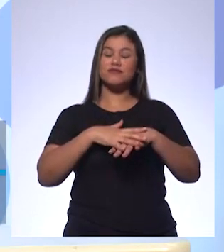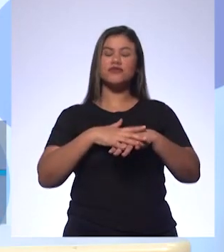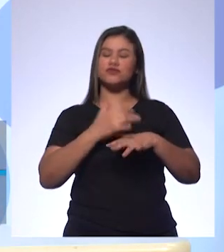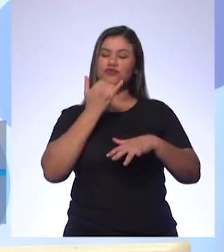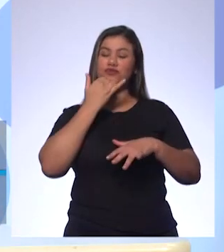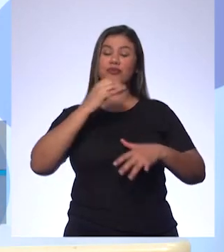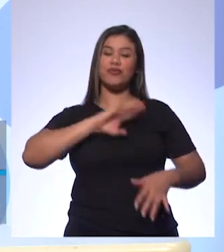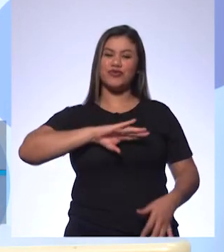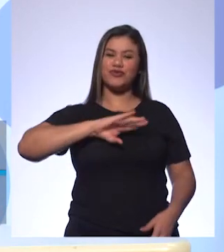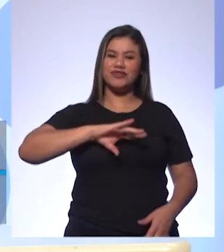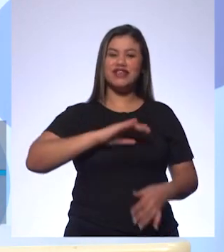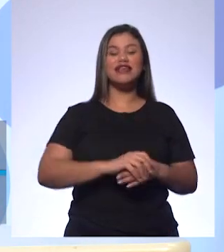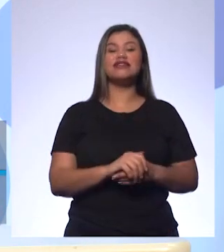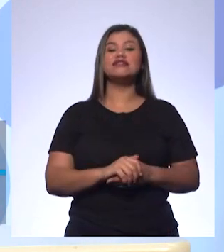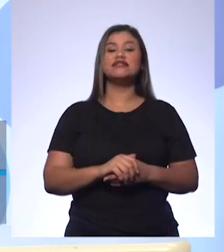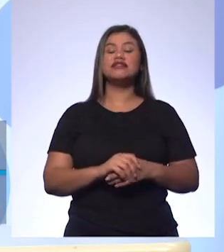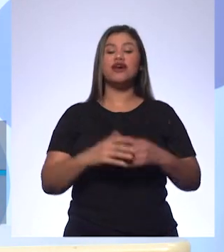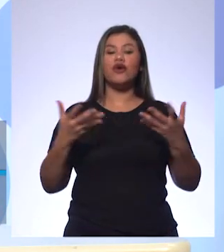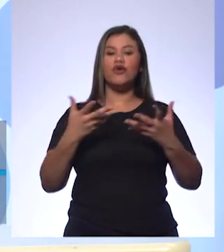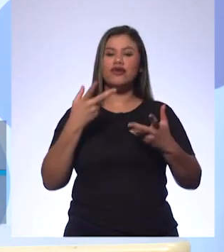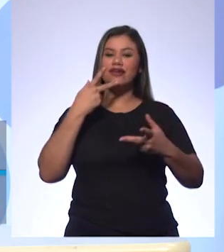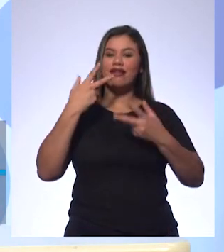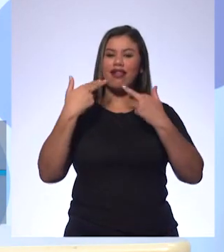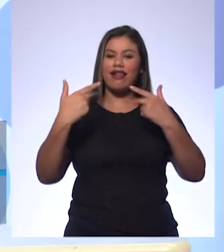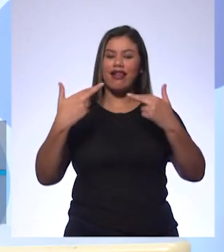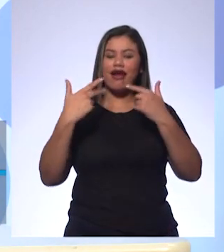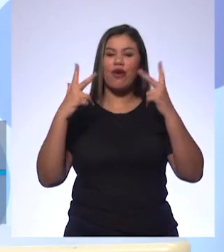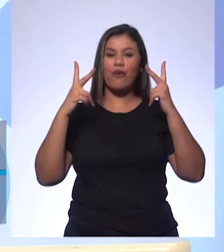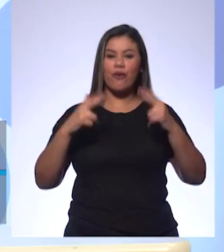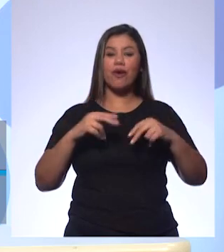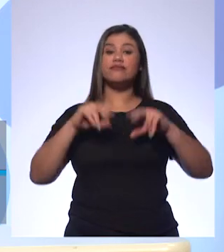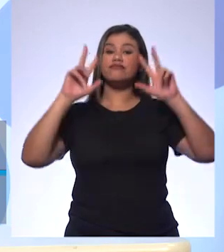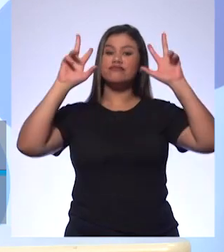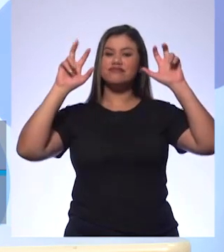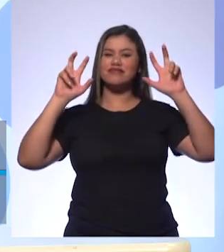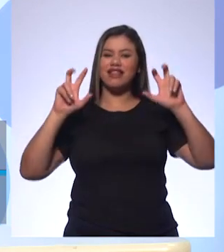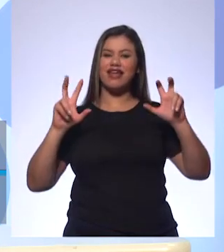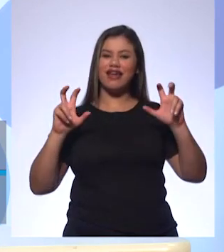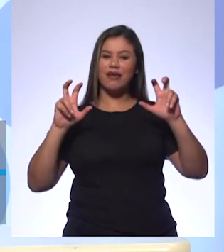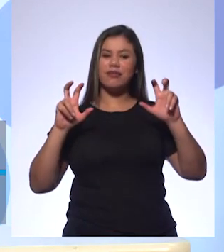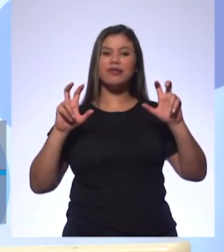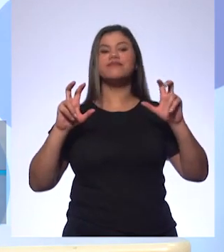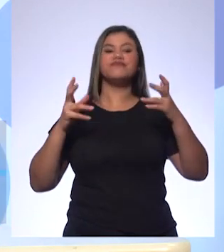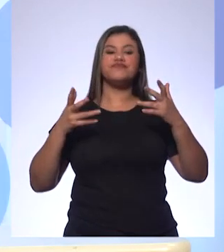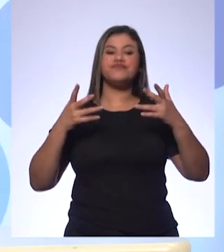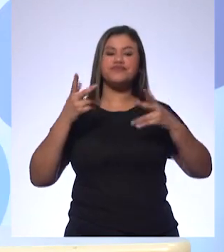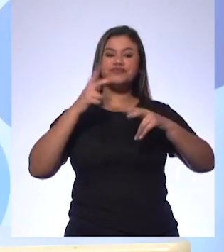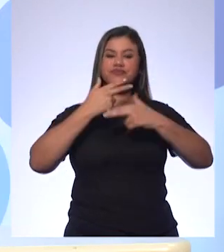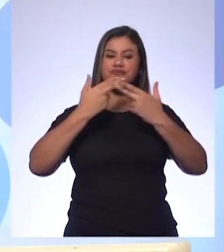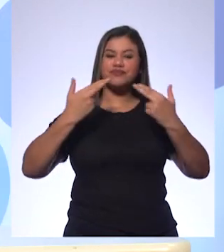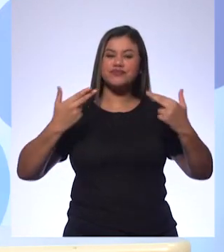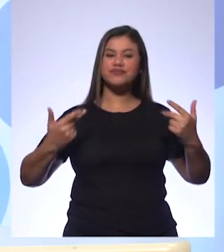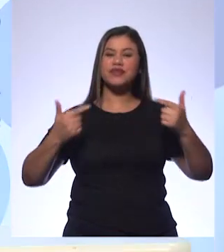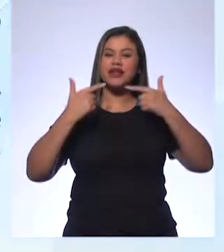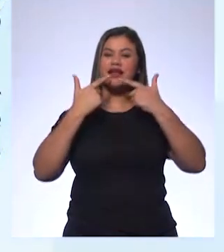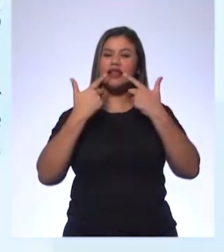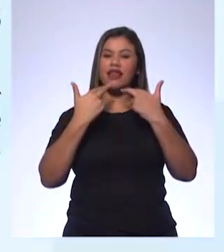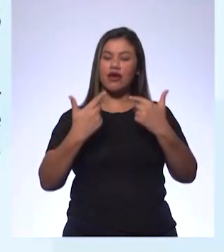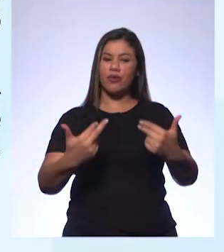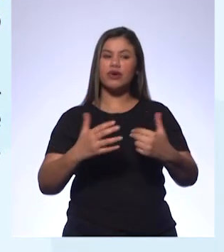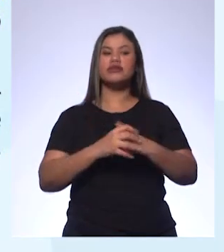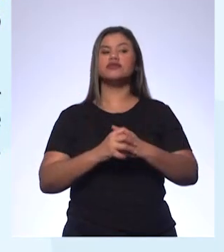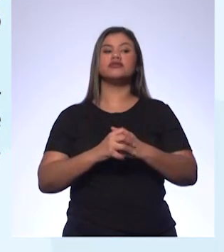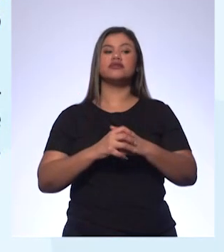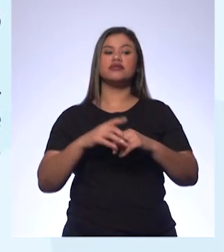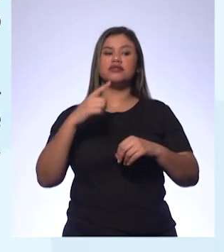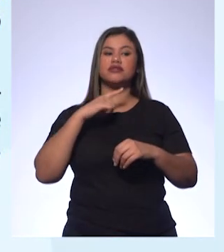língua. Tema da aula: variações linguísticas, habilidade, reconhecer em diferentes gêneros as